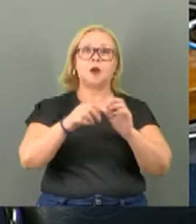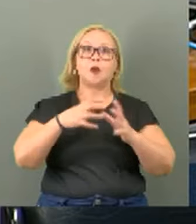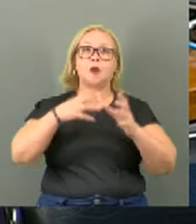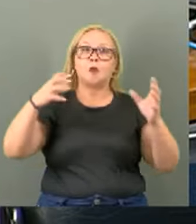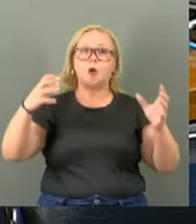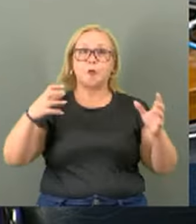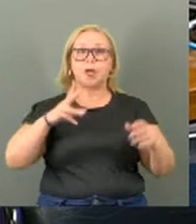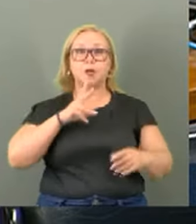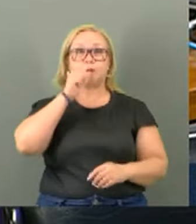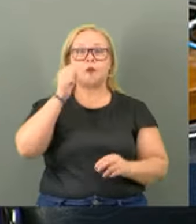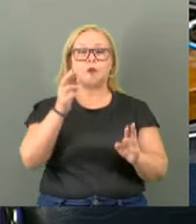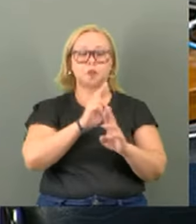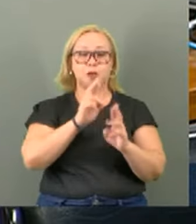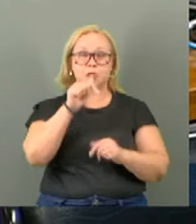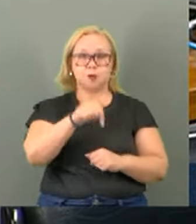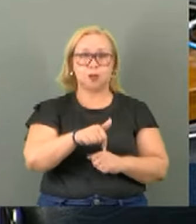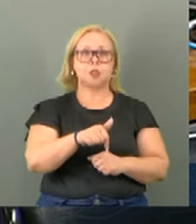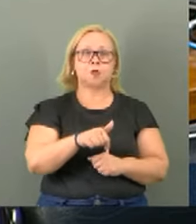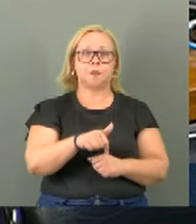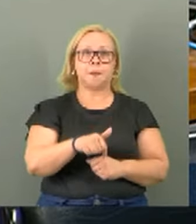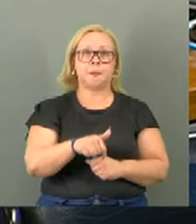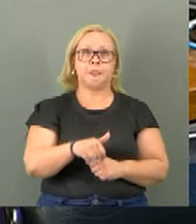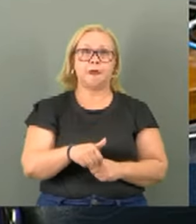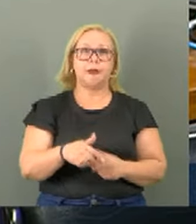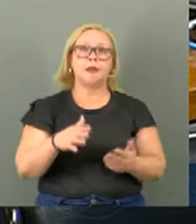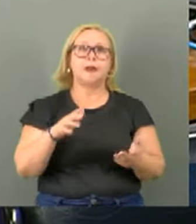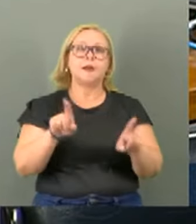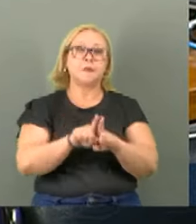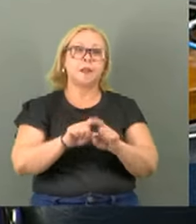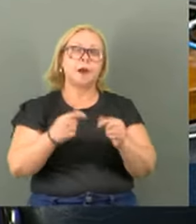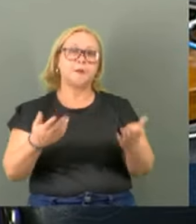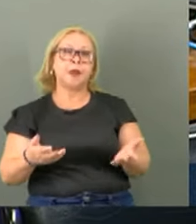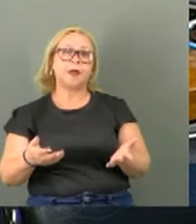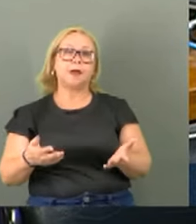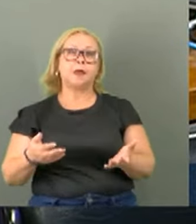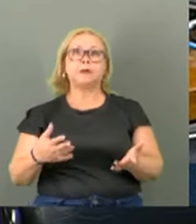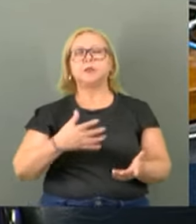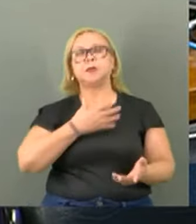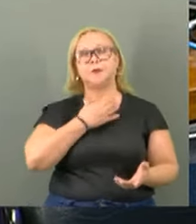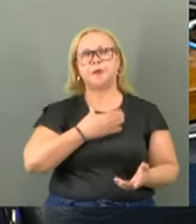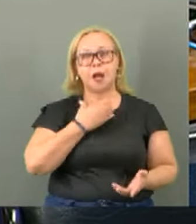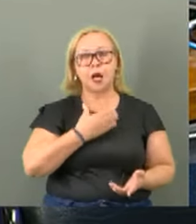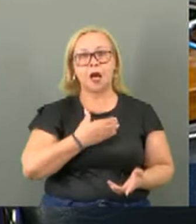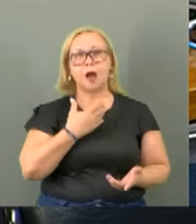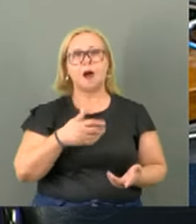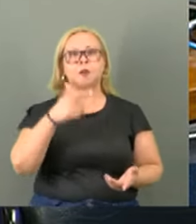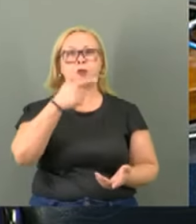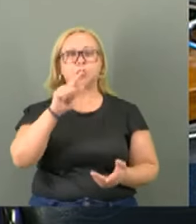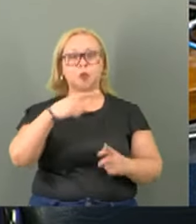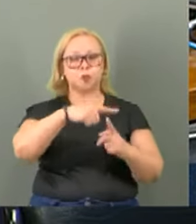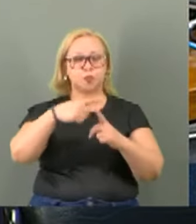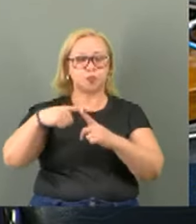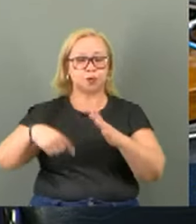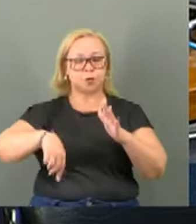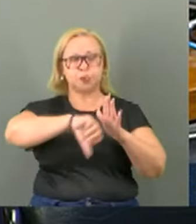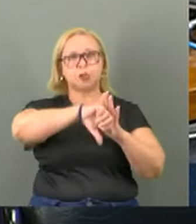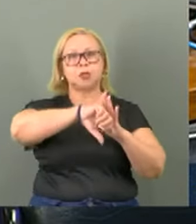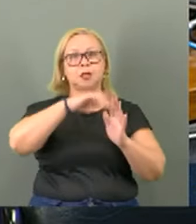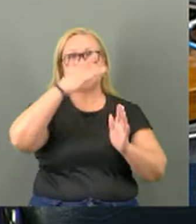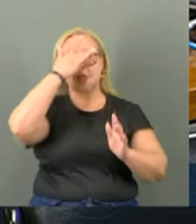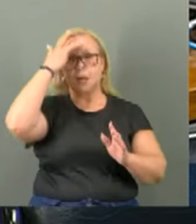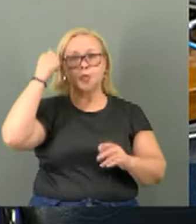muito forte com relação a isso. Sem falar para sustentar o vício de fraudes, né, de outros tipos de crimes que as